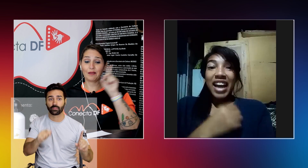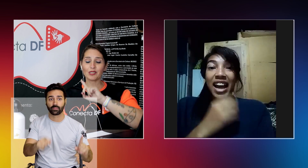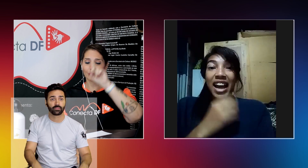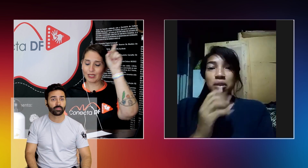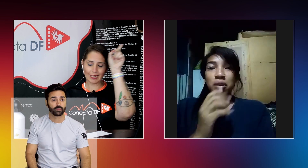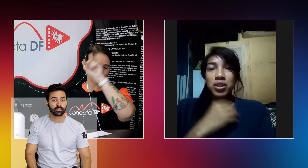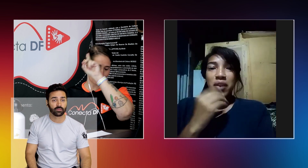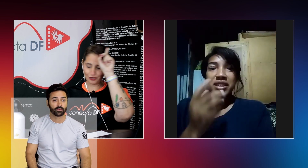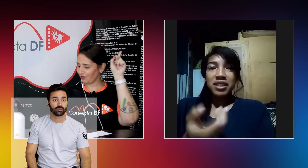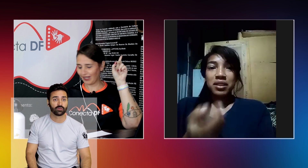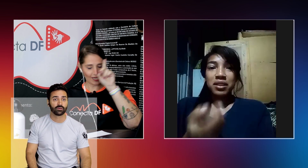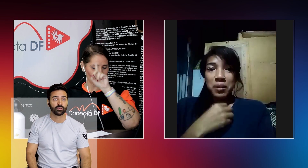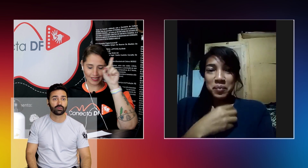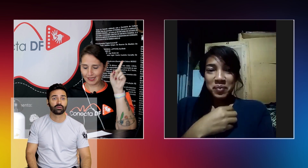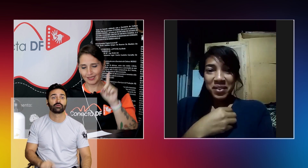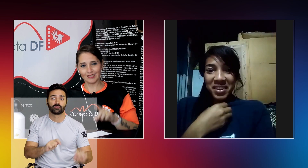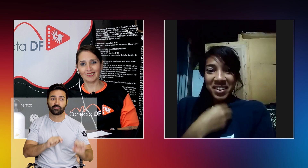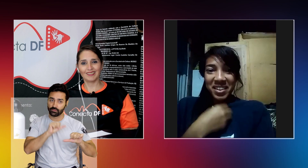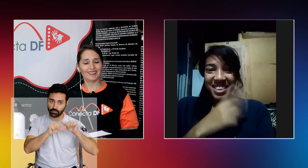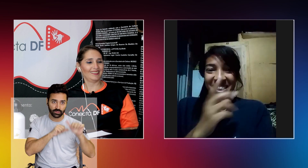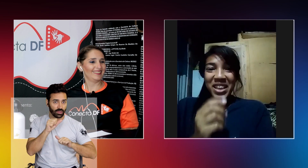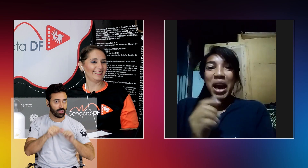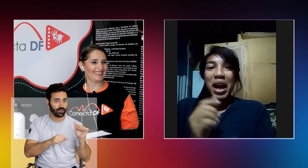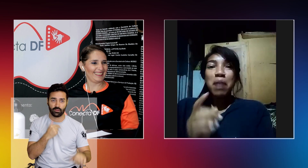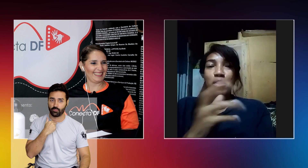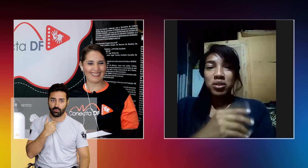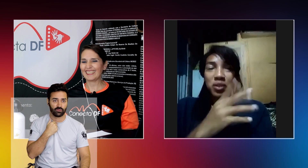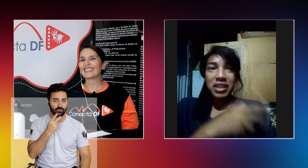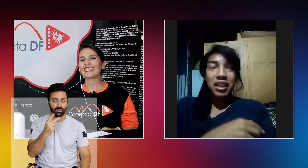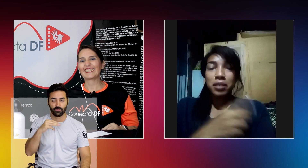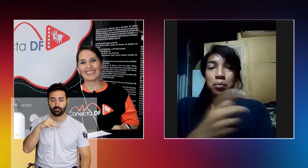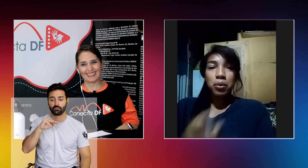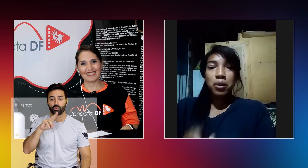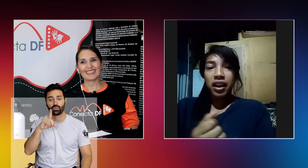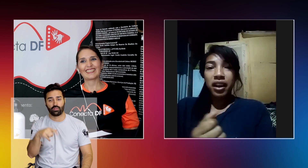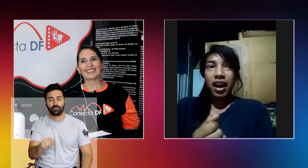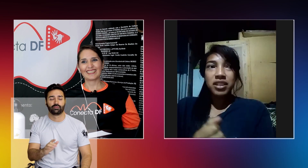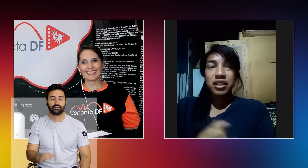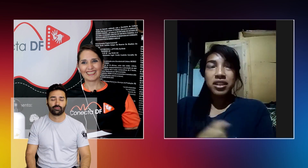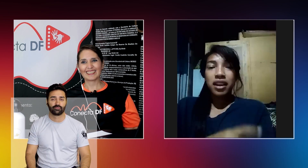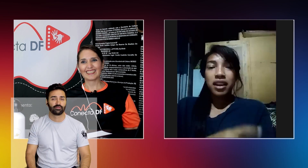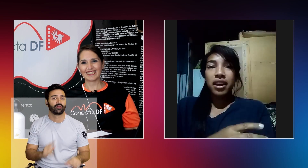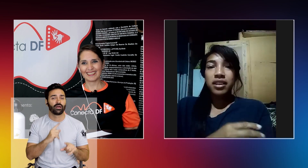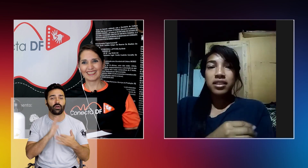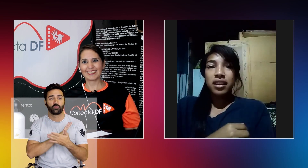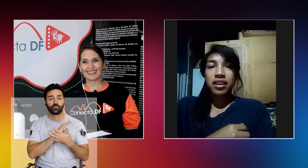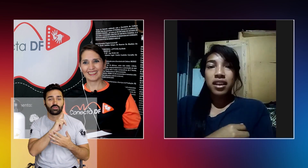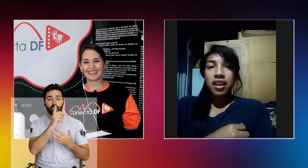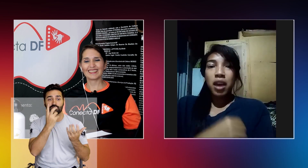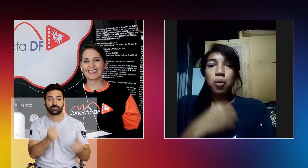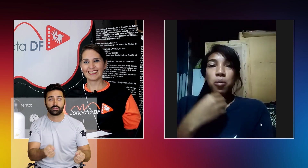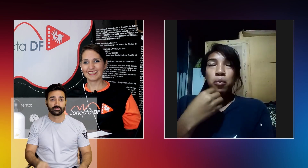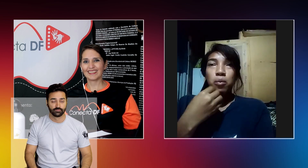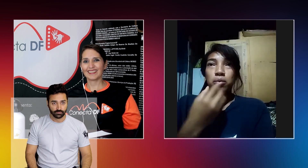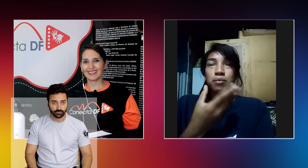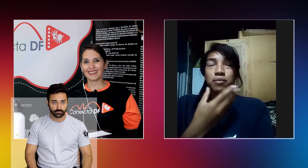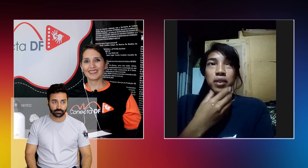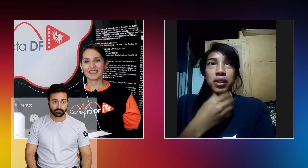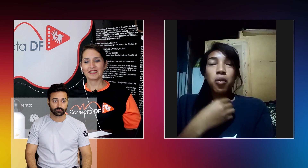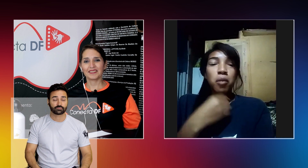Aí, temos que mudar o modo de falar. Aí muitos não aceitam porque acham que a criança é